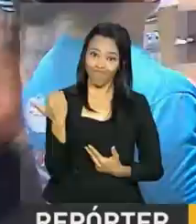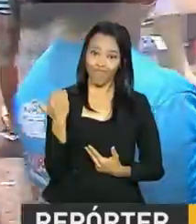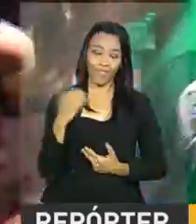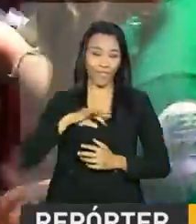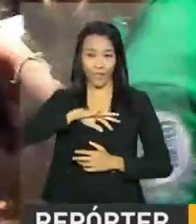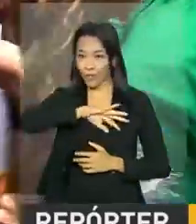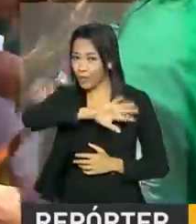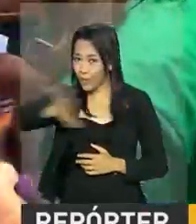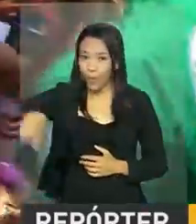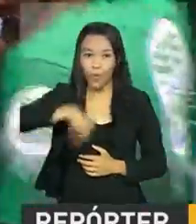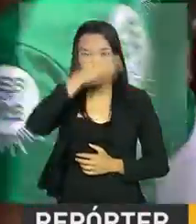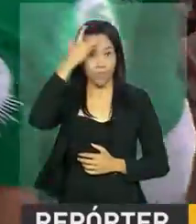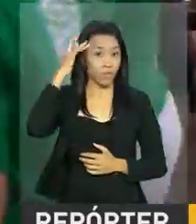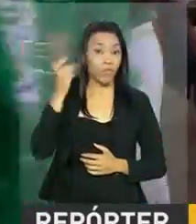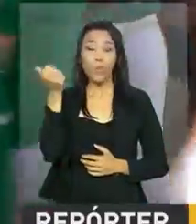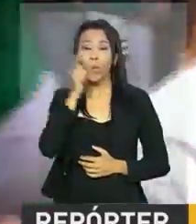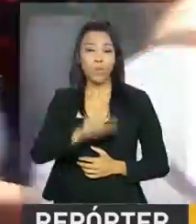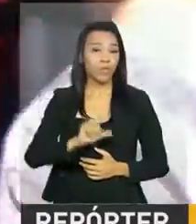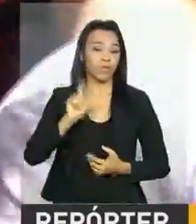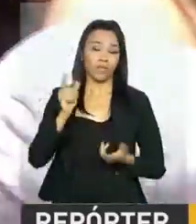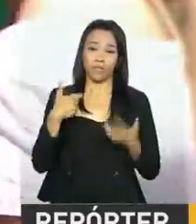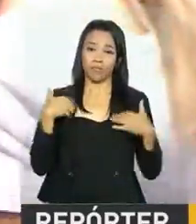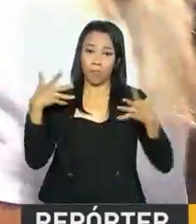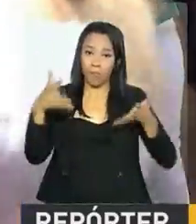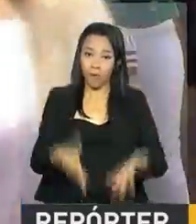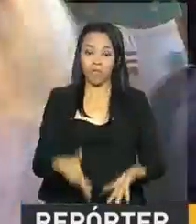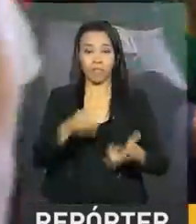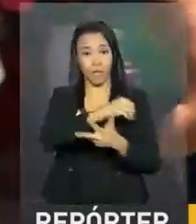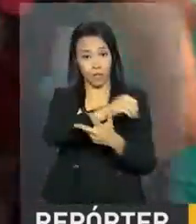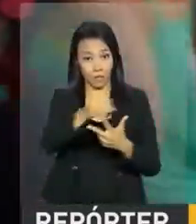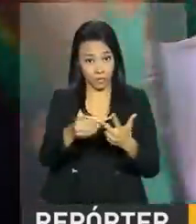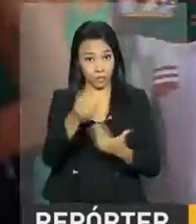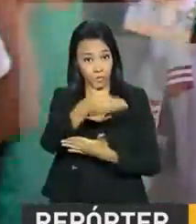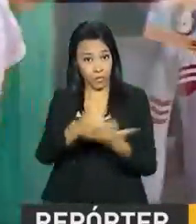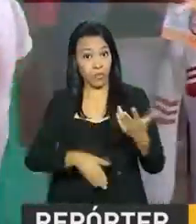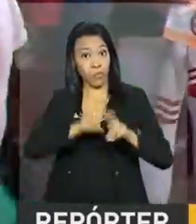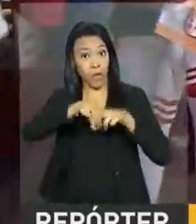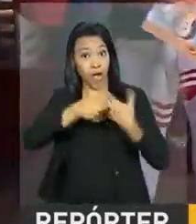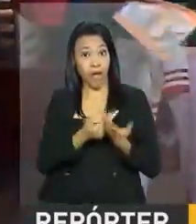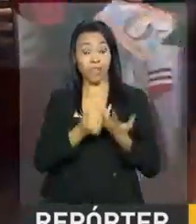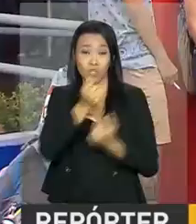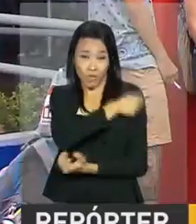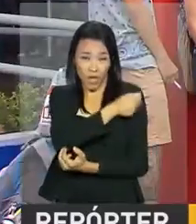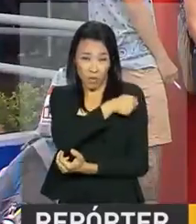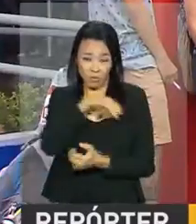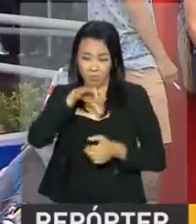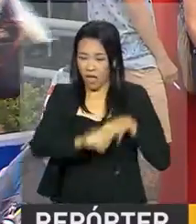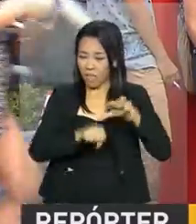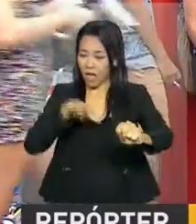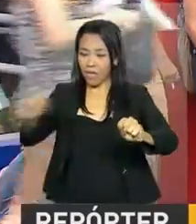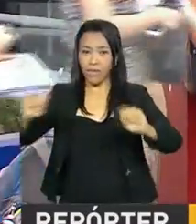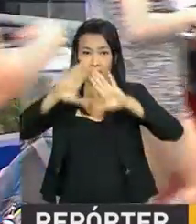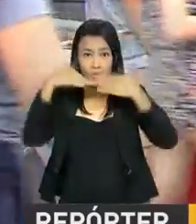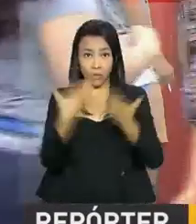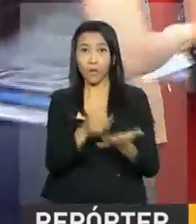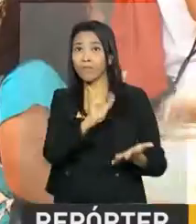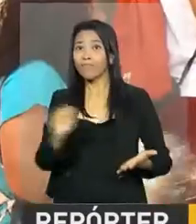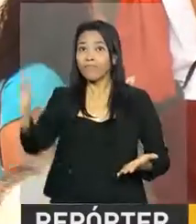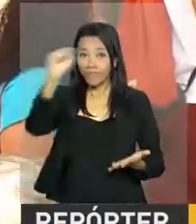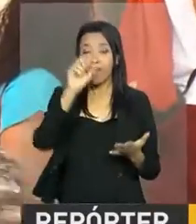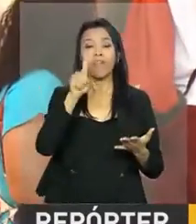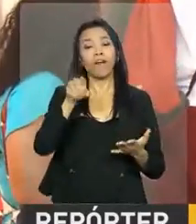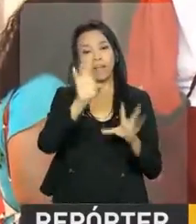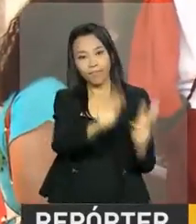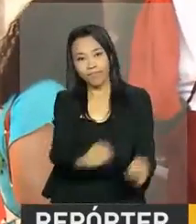inscritos que não puderam fazer o Enem, por causa da ocupação das escolas, vão fazer uma prova diferente nos